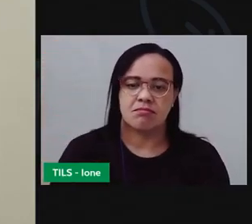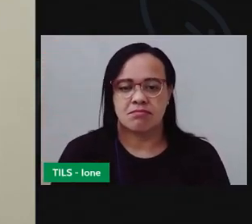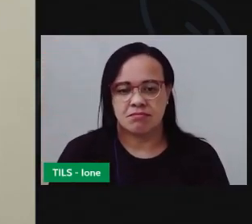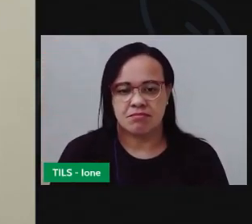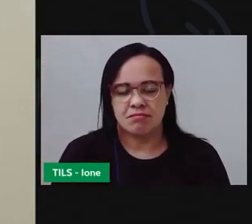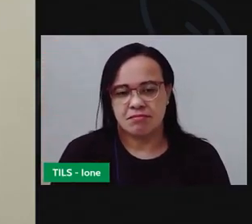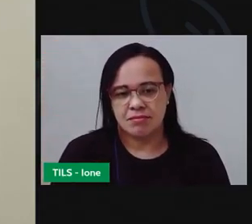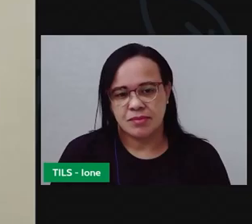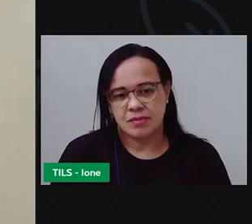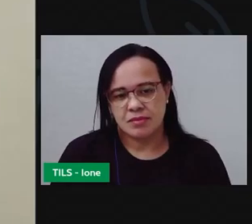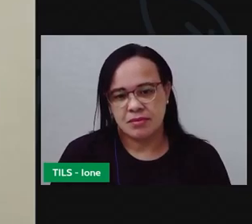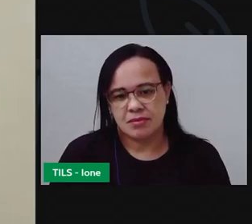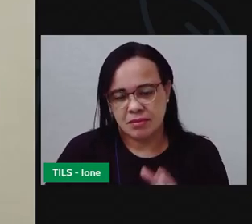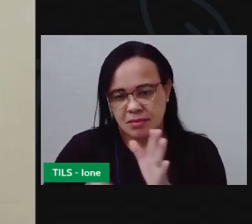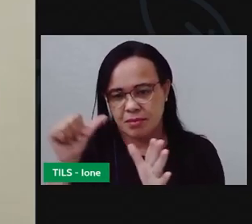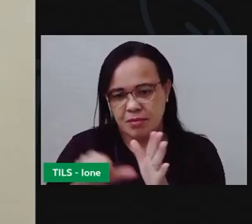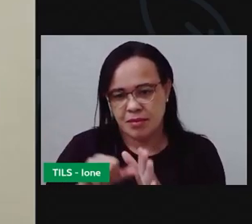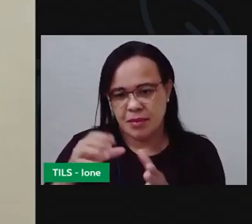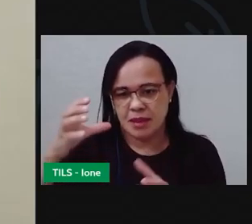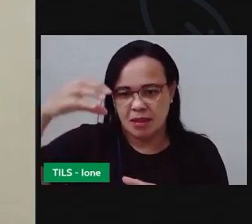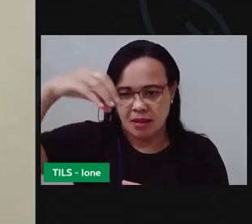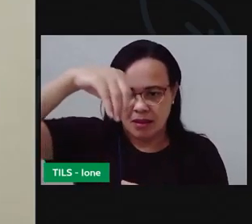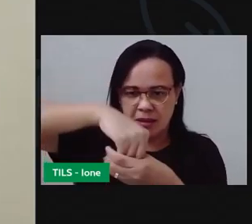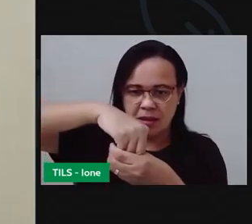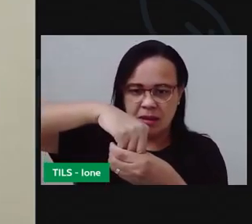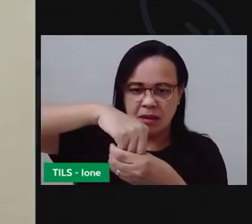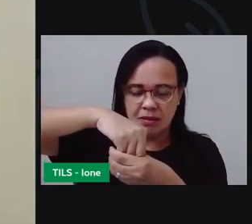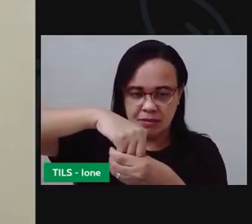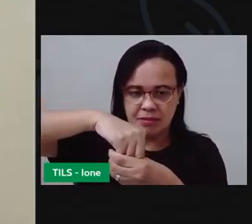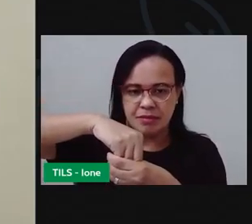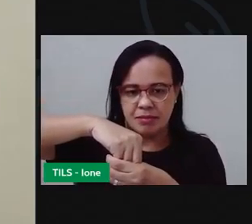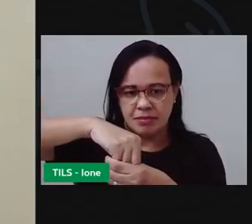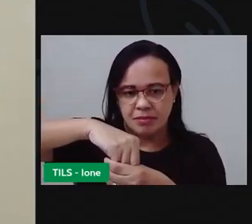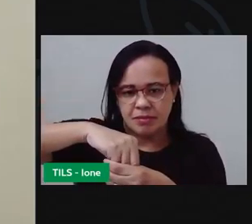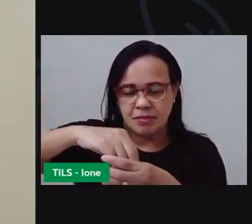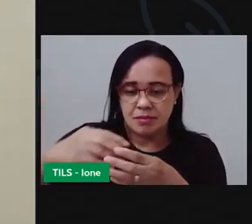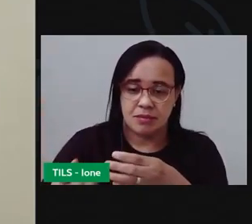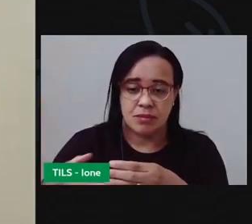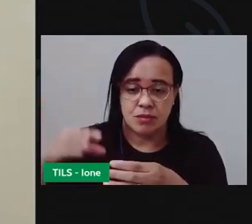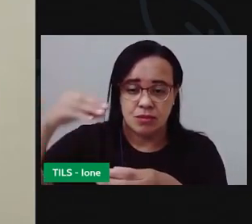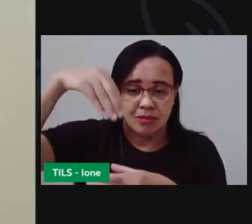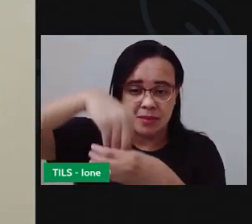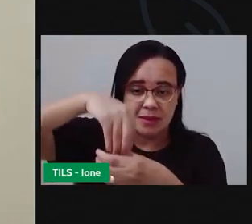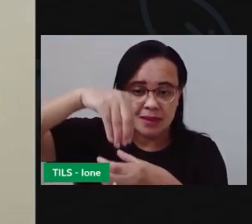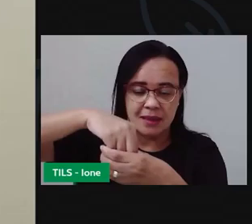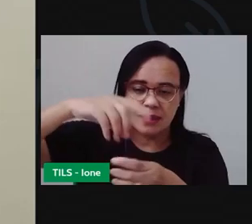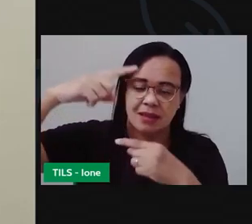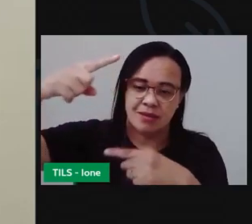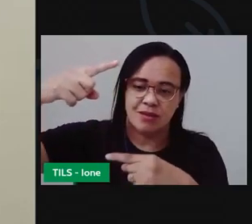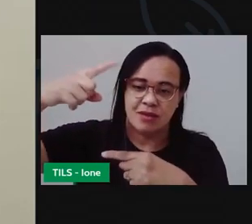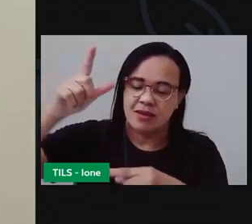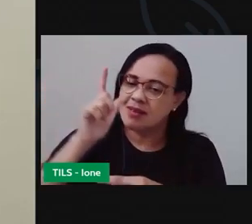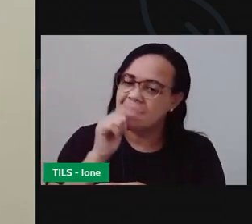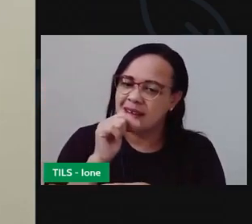Nessa primeira parte da garrafa. Vou passando os barbantes por dentro da garrafa.